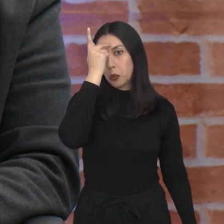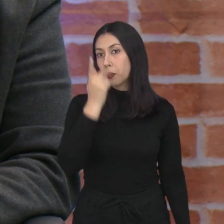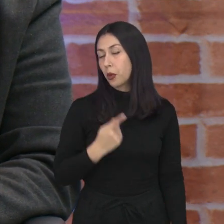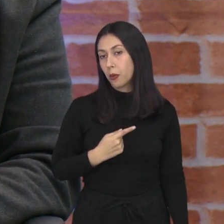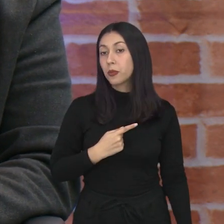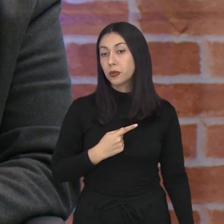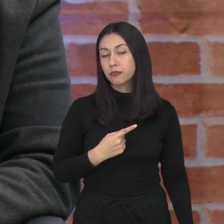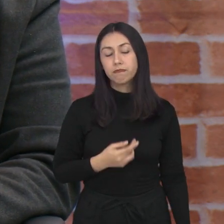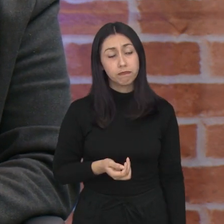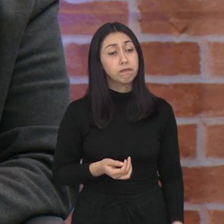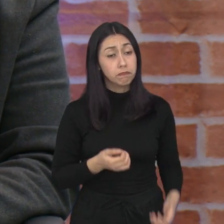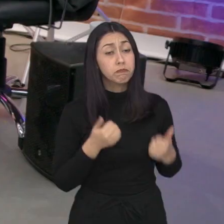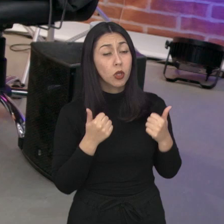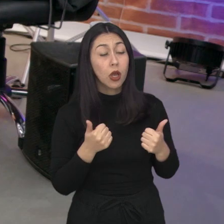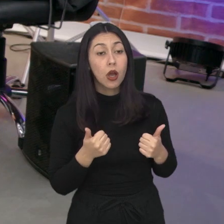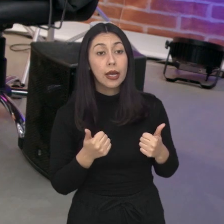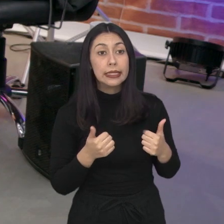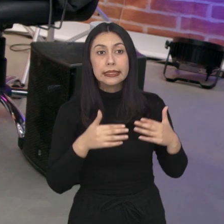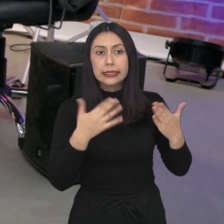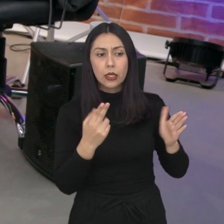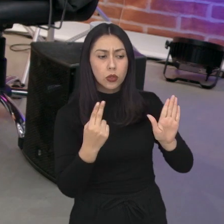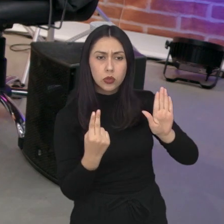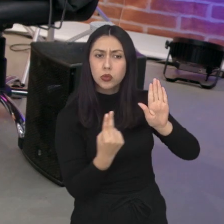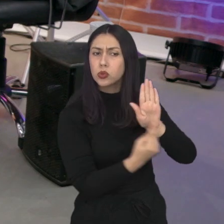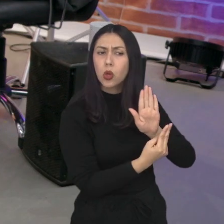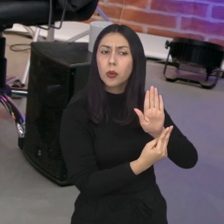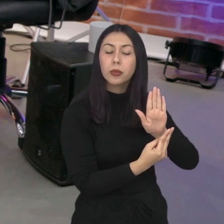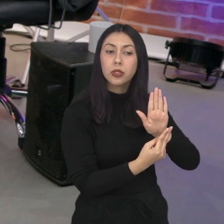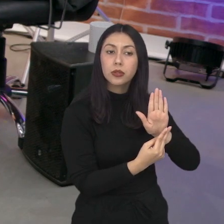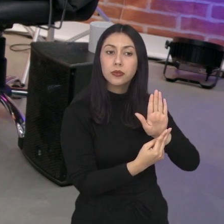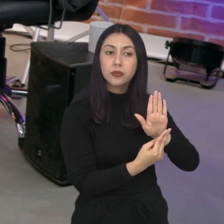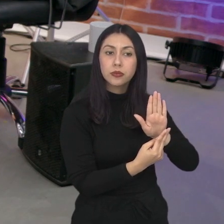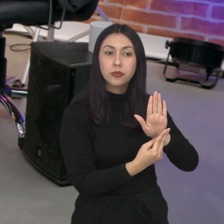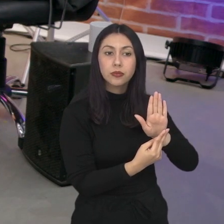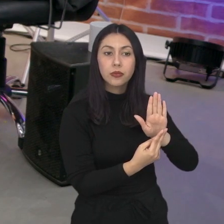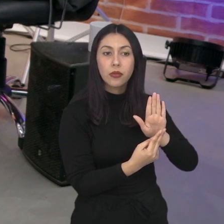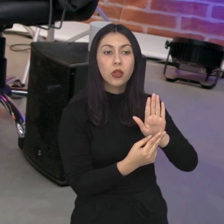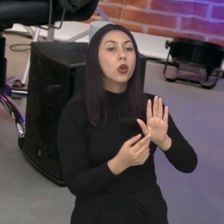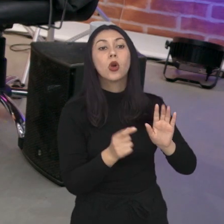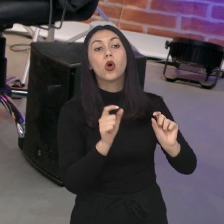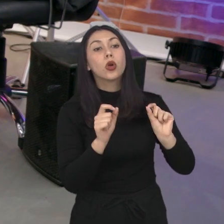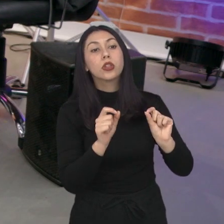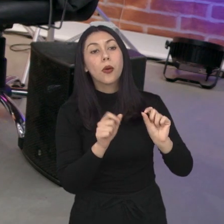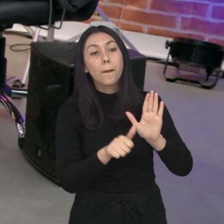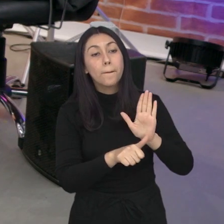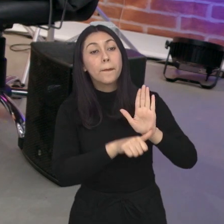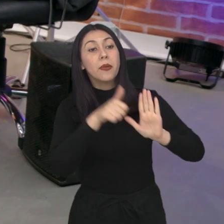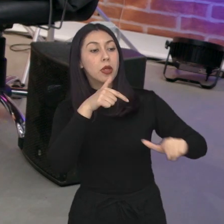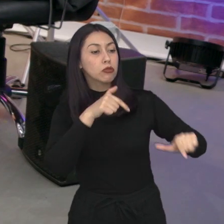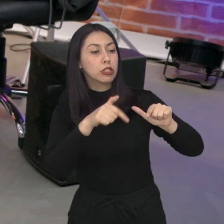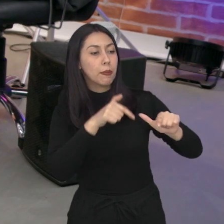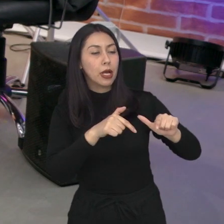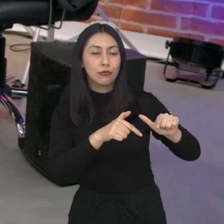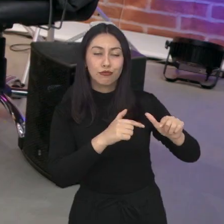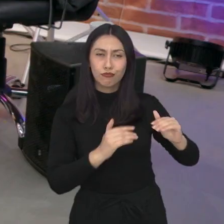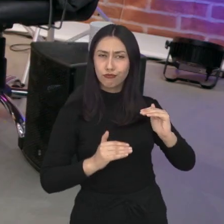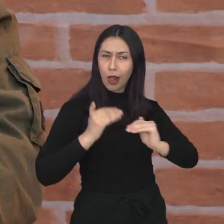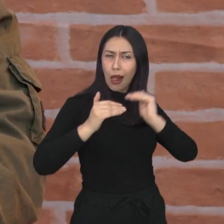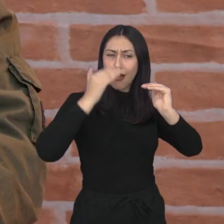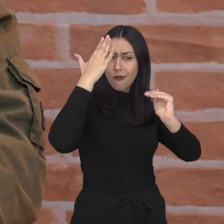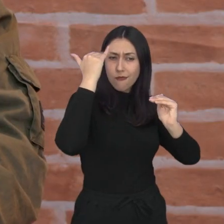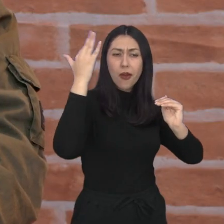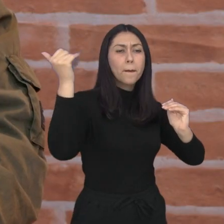de apresentar meu trabalho. Pode crer, mano, você falando em assinar trabalho, qual que é o seu primeiro trabalho que ganhou uma ascensão assim, que você falou,